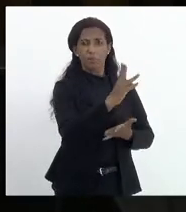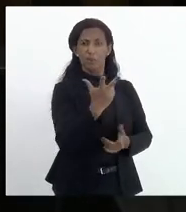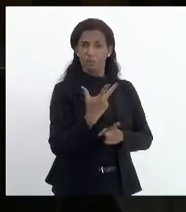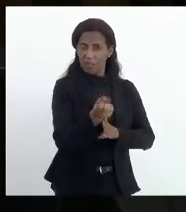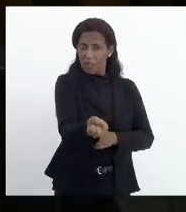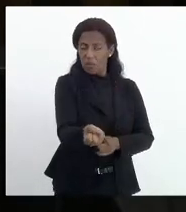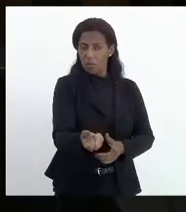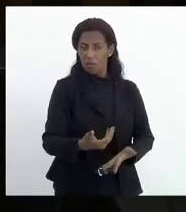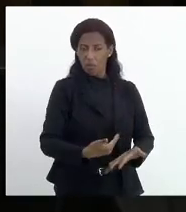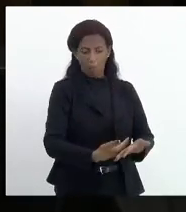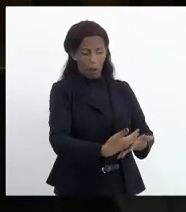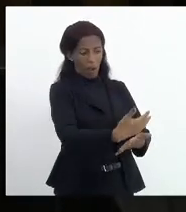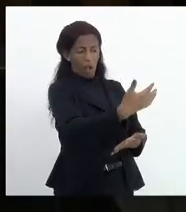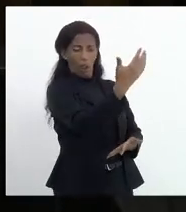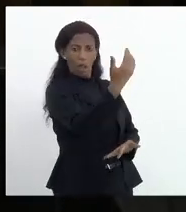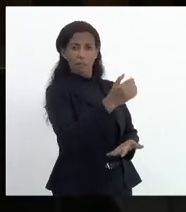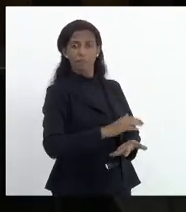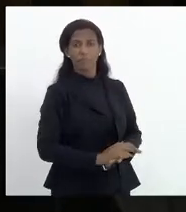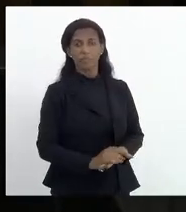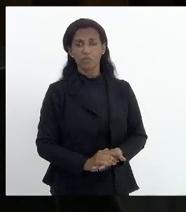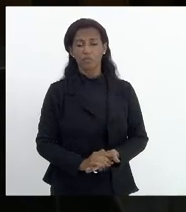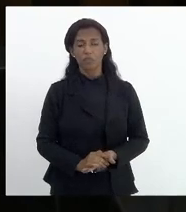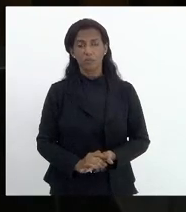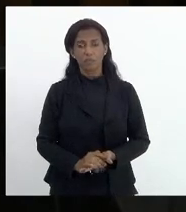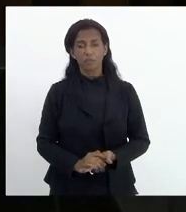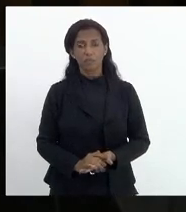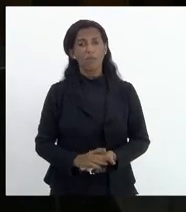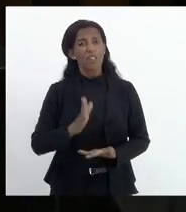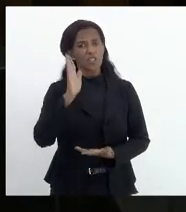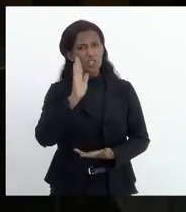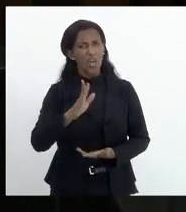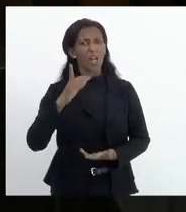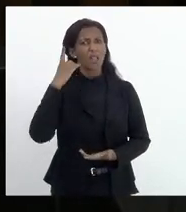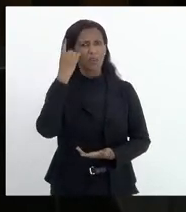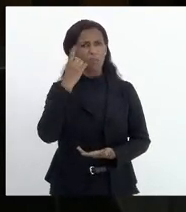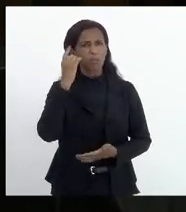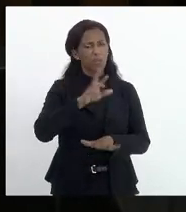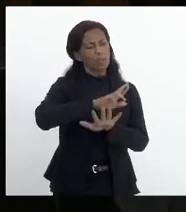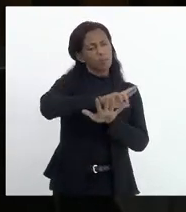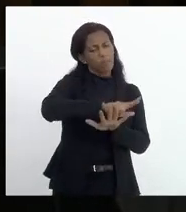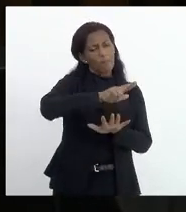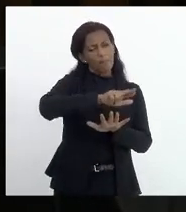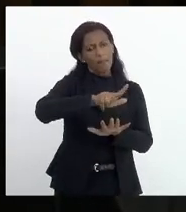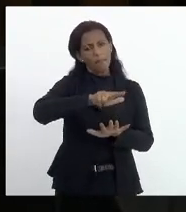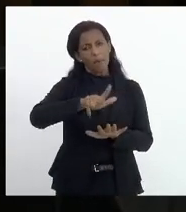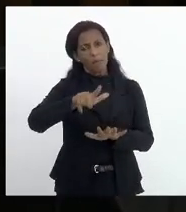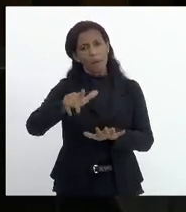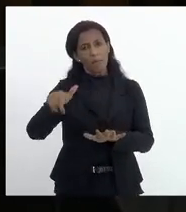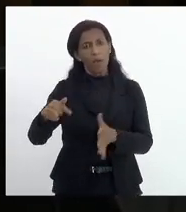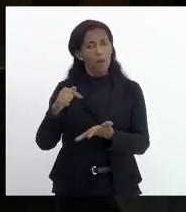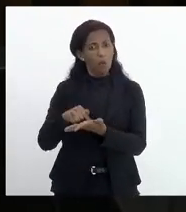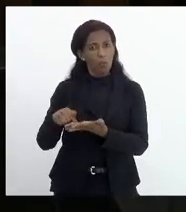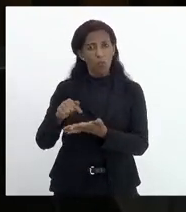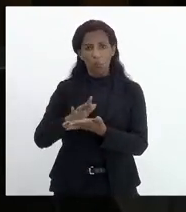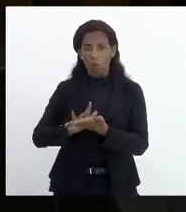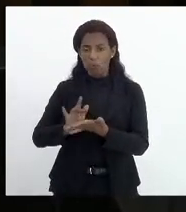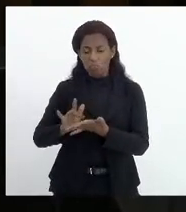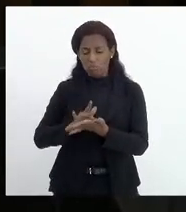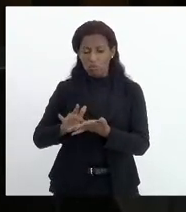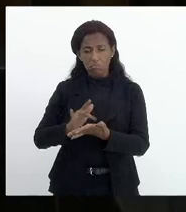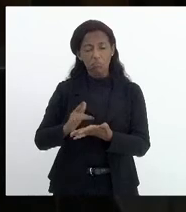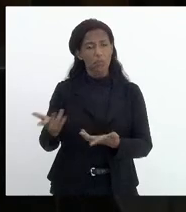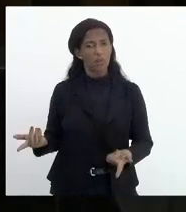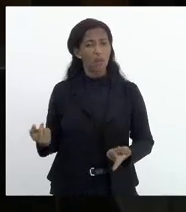e não se elegeu Deputado diversas vezes com voto eletrônico Se elegeu